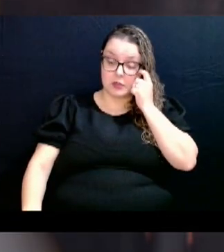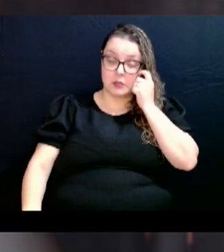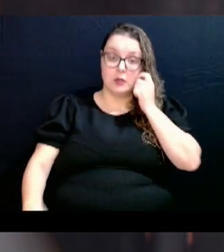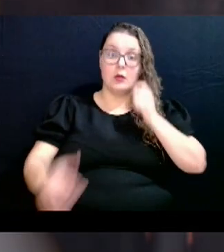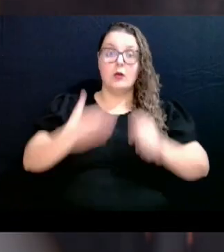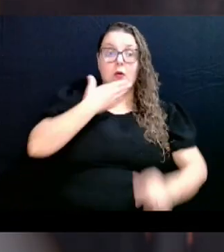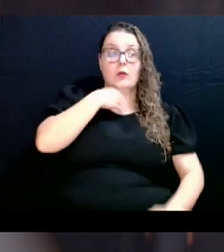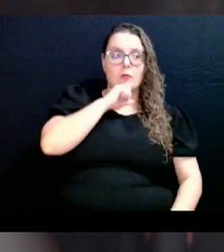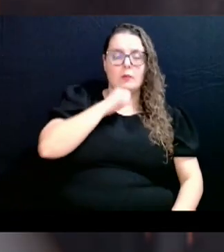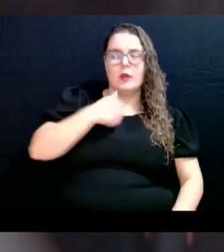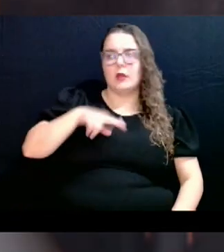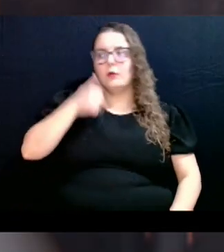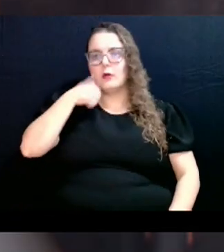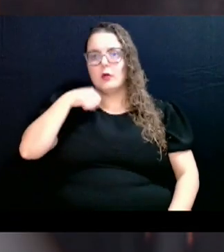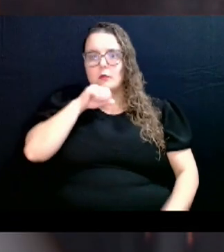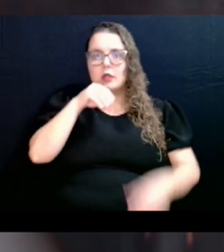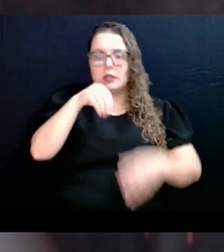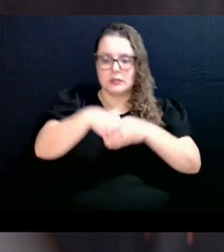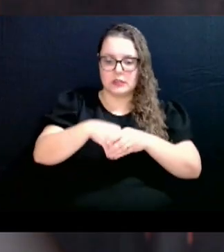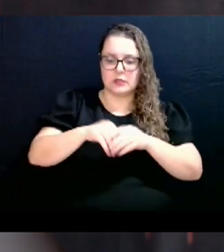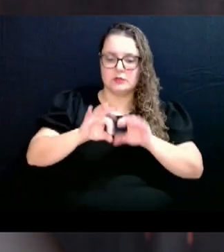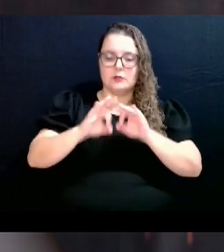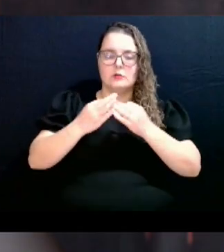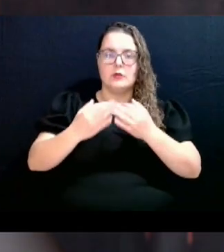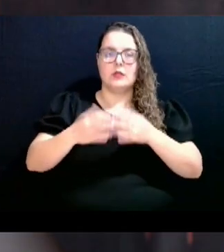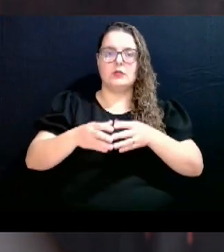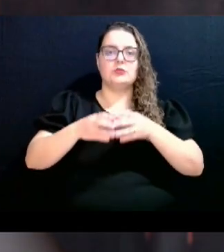alienação dentro do ambiente familiar